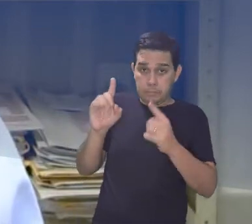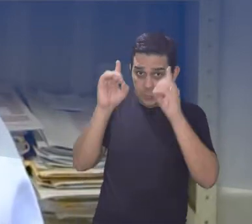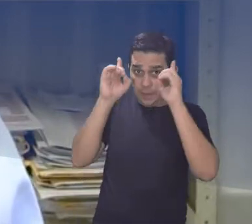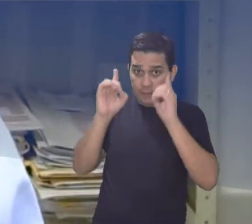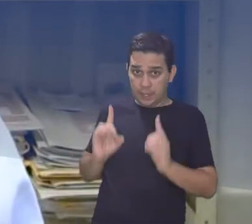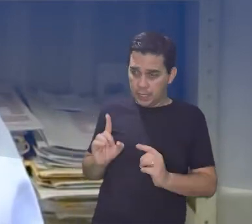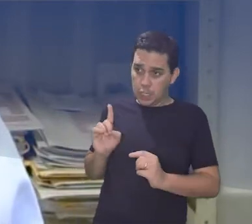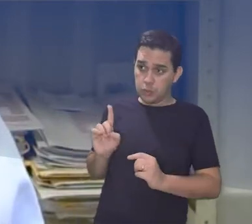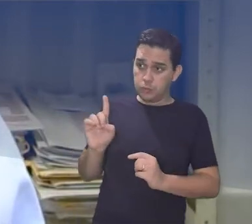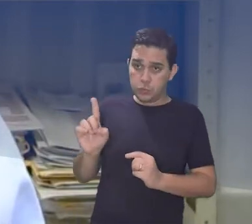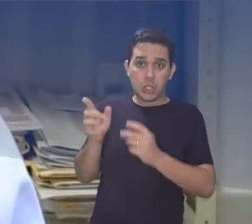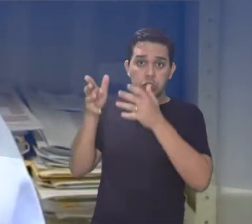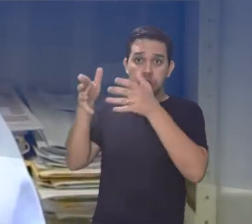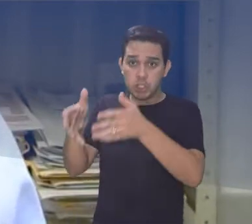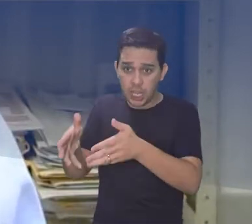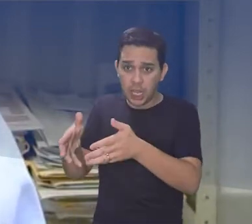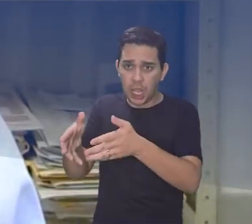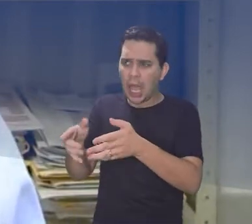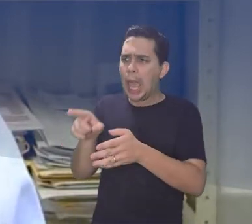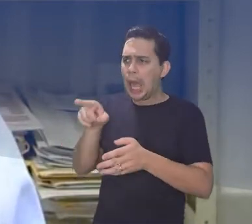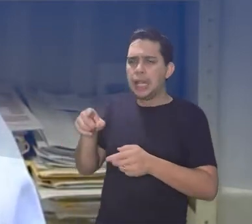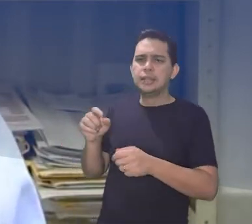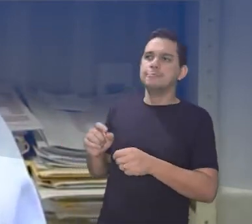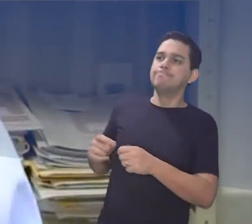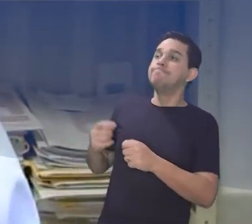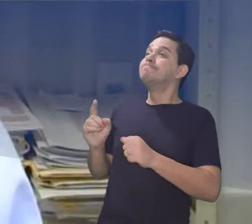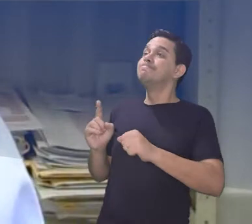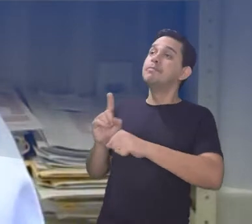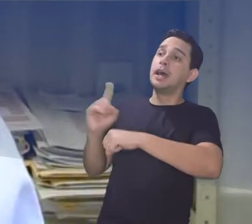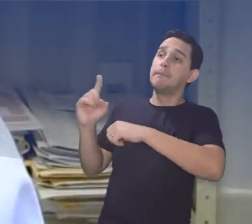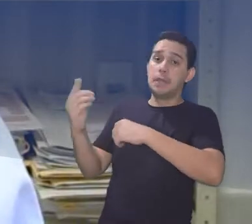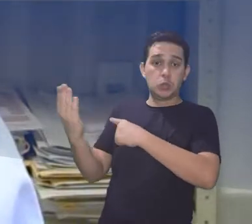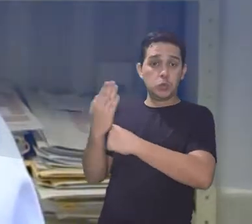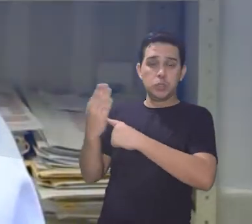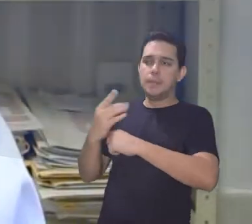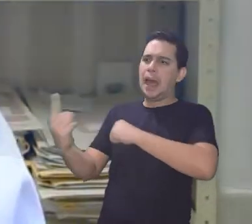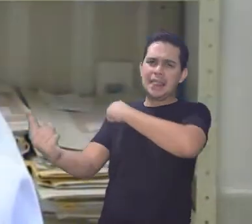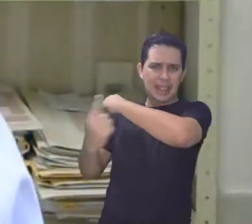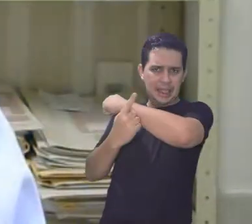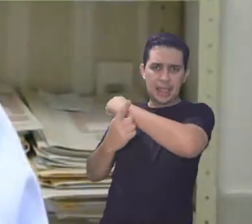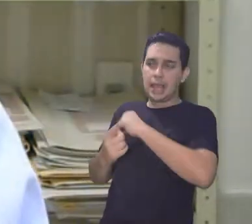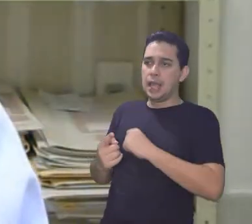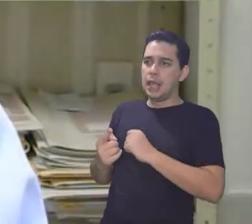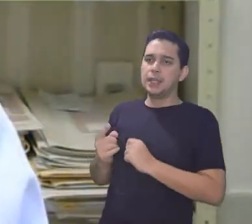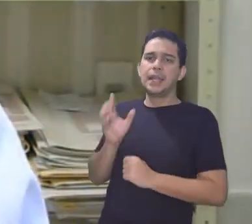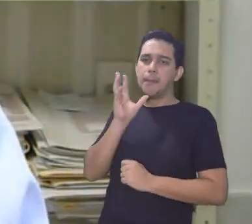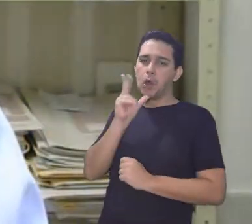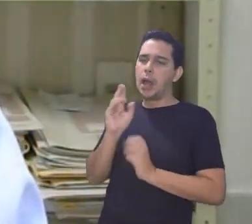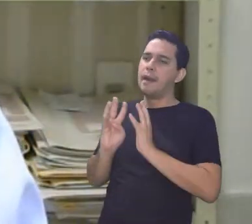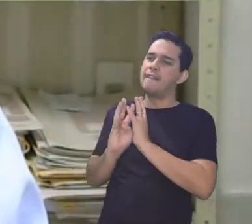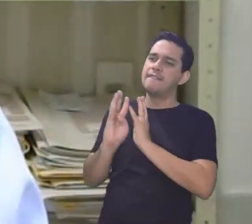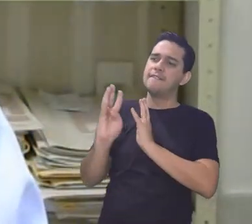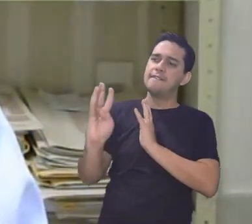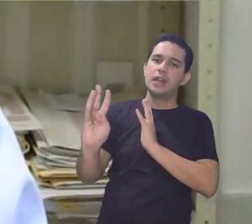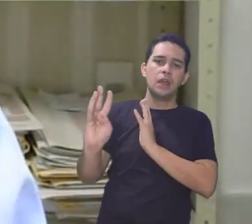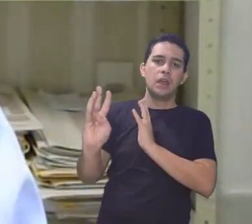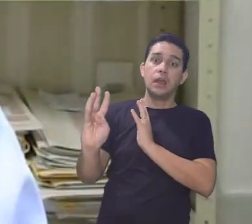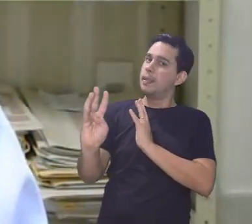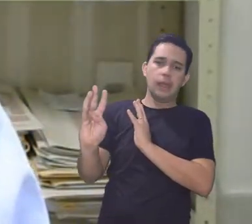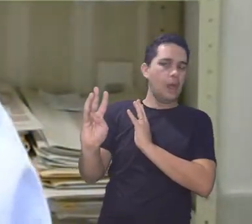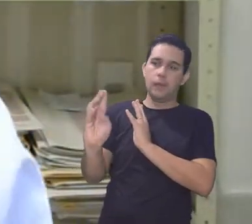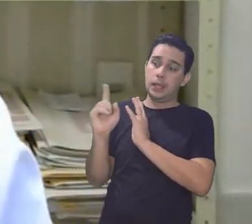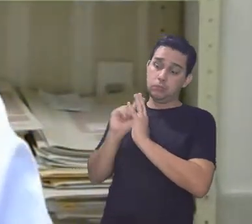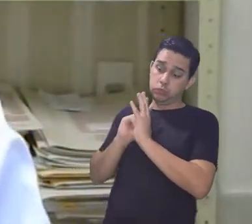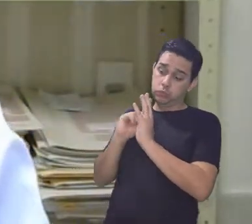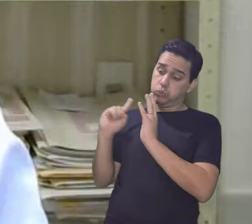como mais vulneráveis, têm direito de ser atendidos nos serviços públicos em primeiro lugar, né? Aí tem